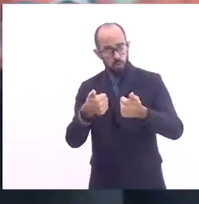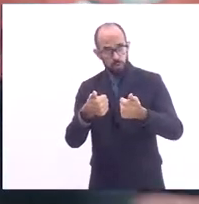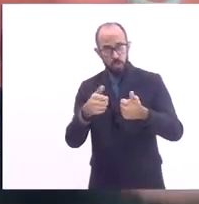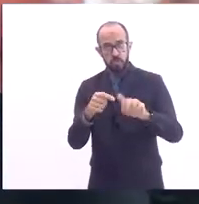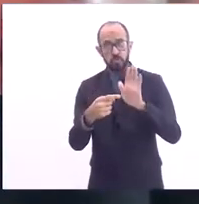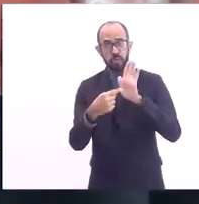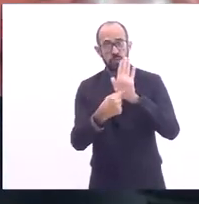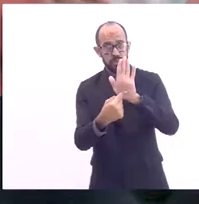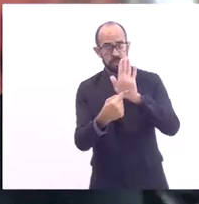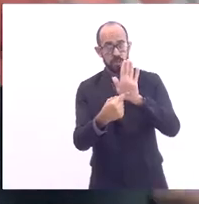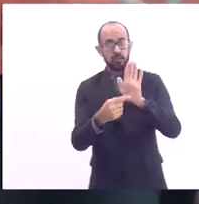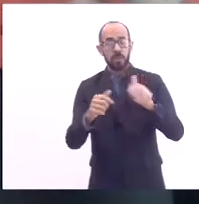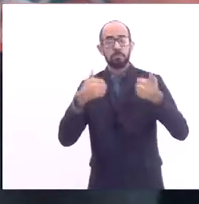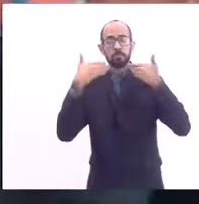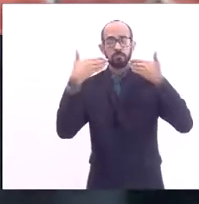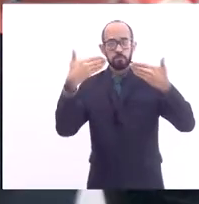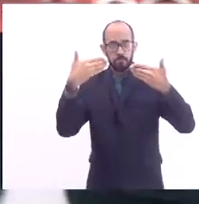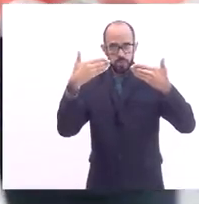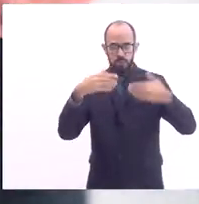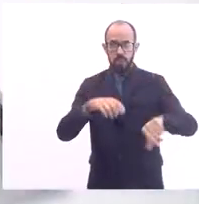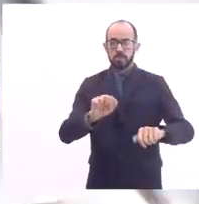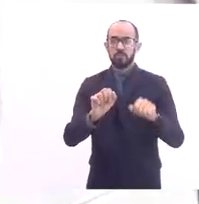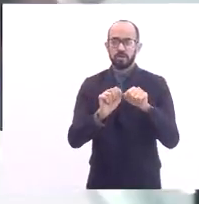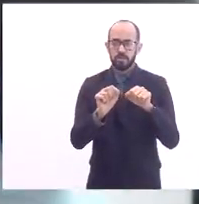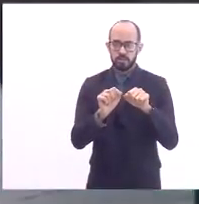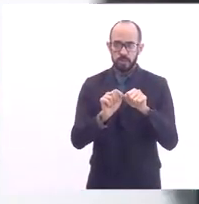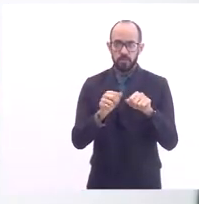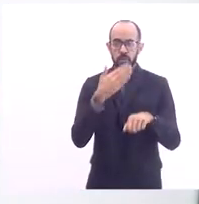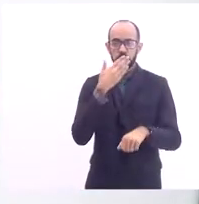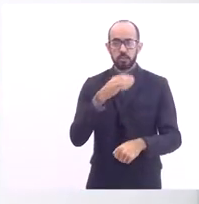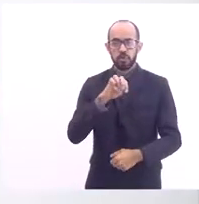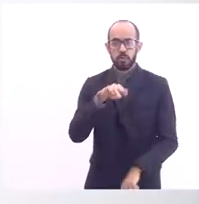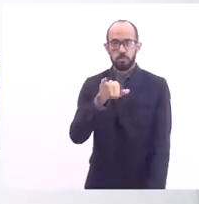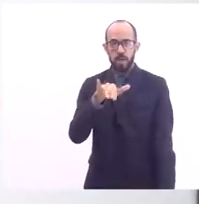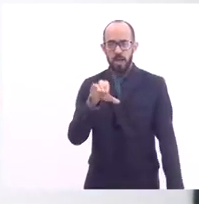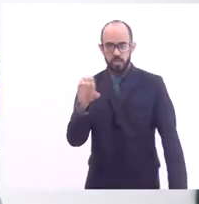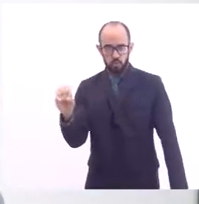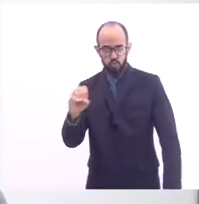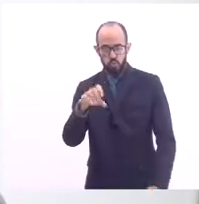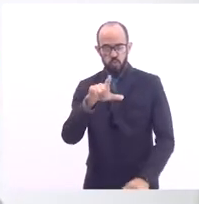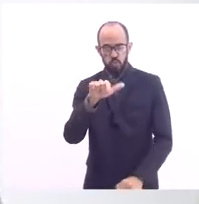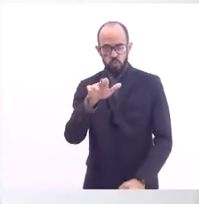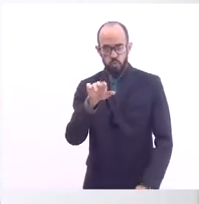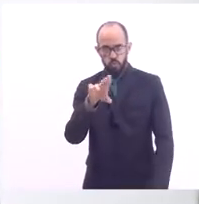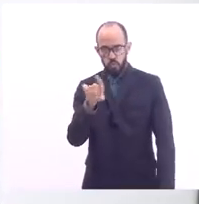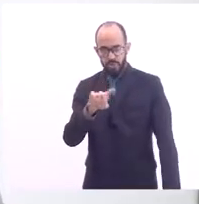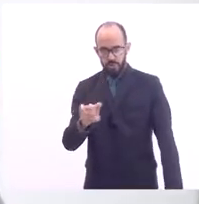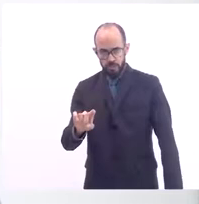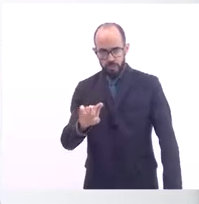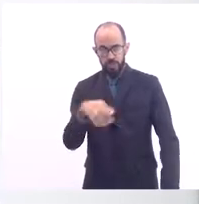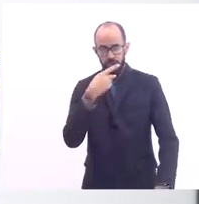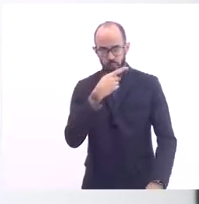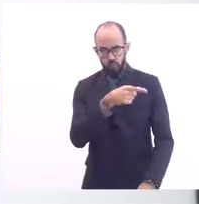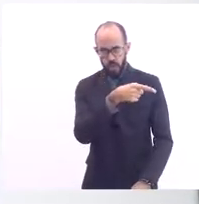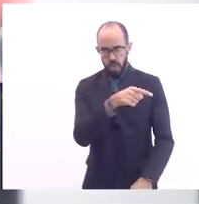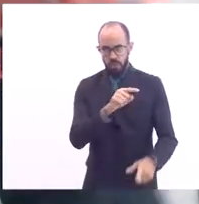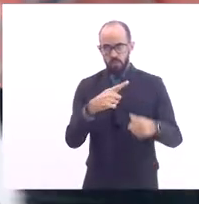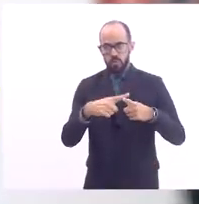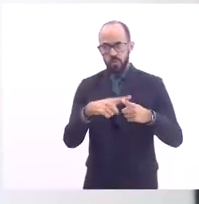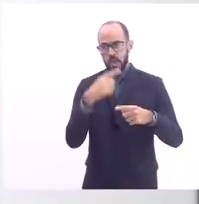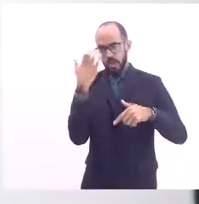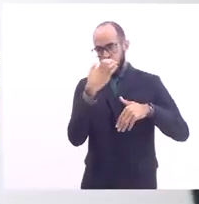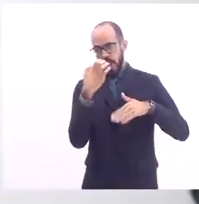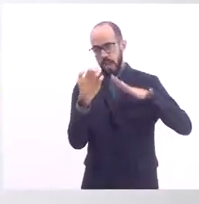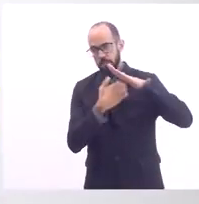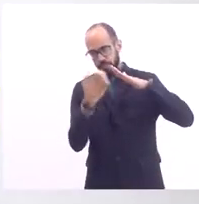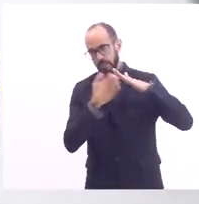pedir ao nosso engenheiro Márcio Luiz para que fale, porque a empresa ela tem investido, sabe das suas dificuldades, sabe